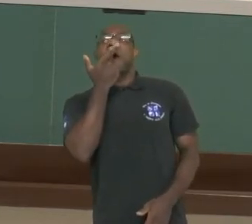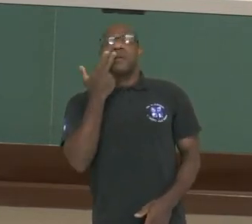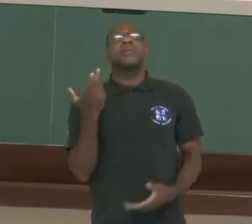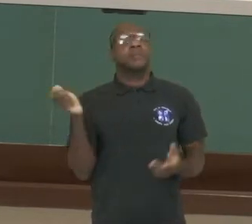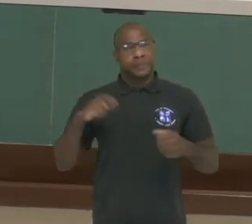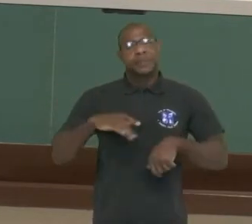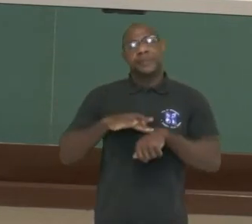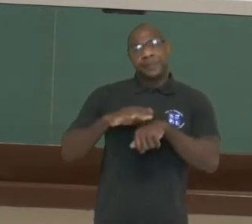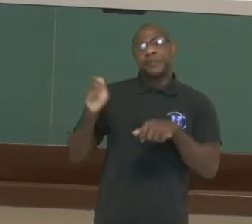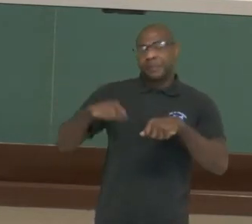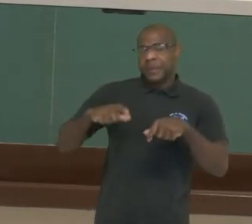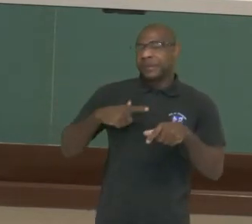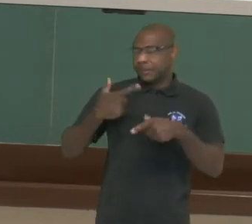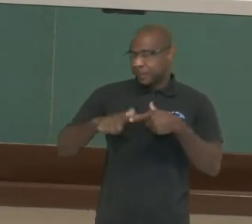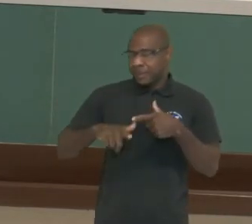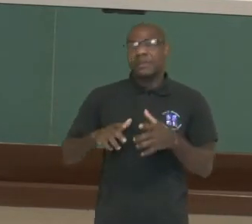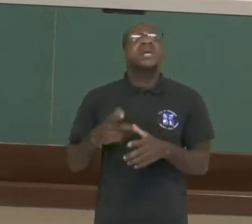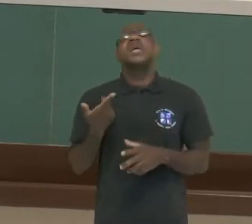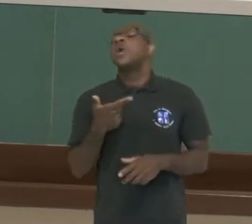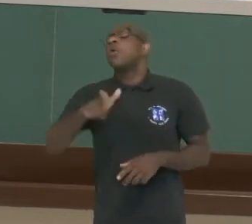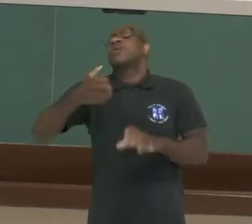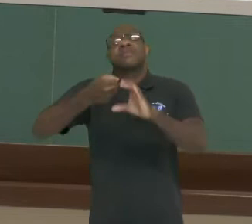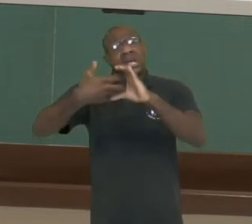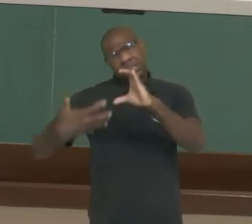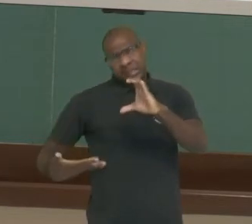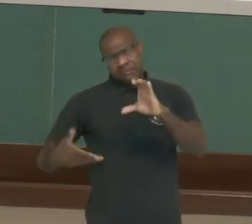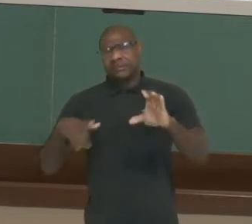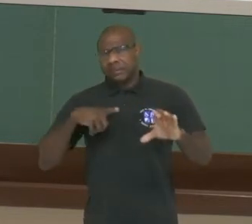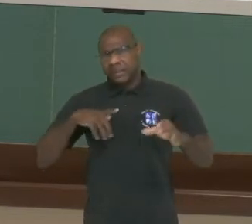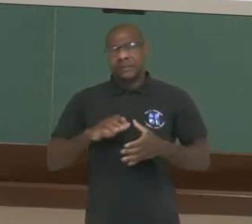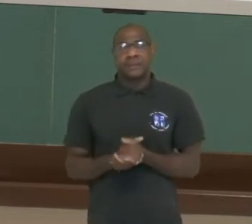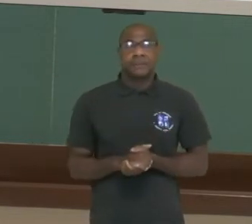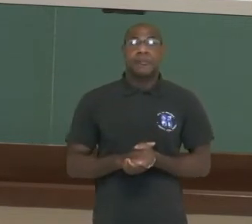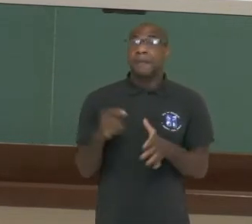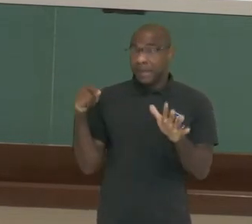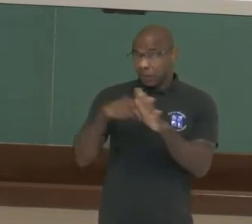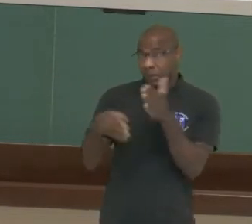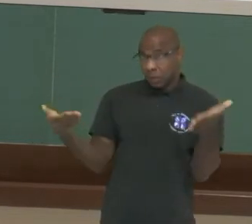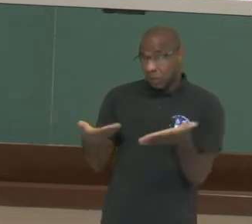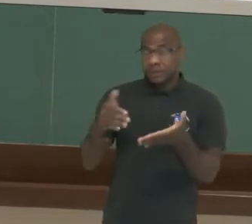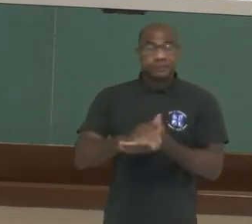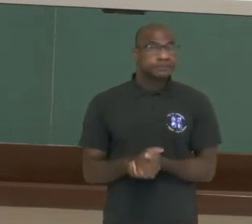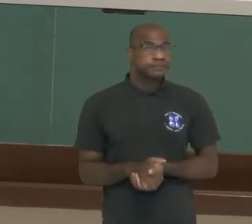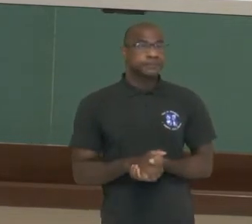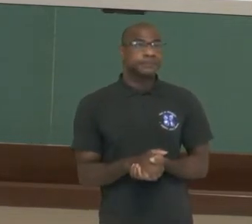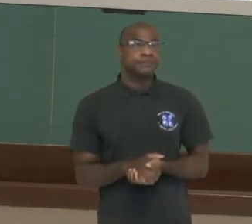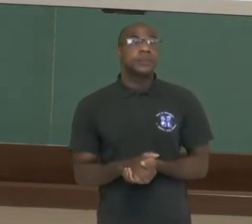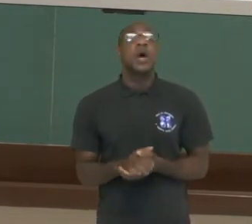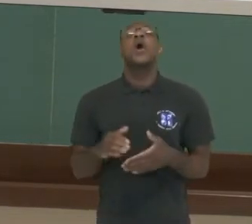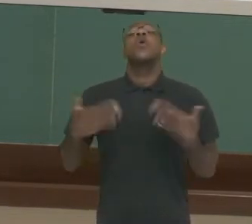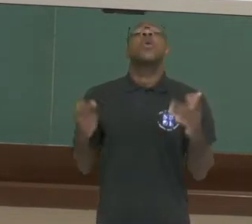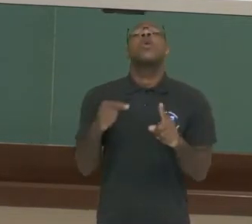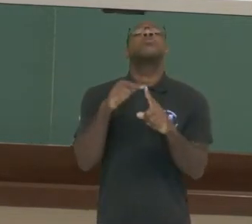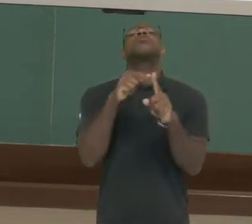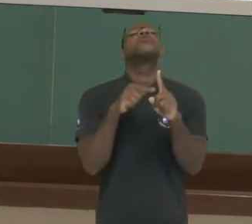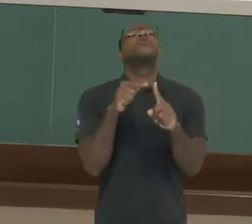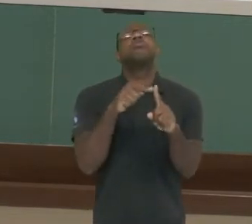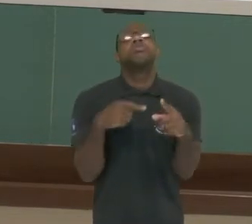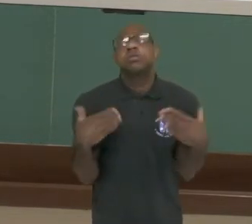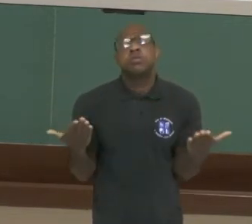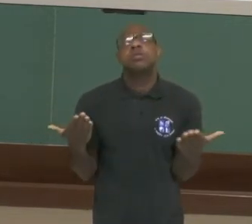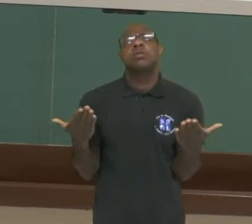vimos anteriormente, entre outras características. Vamos à pergunta. Qual tipo